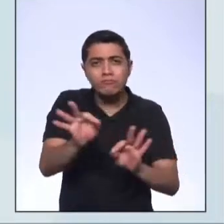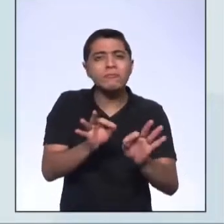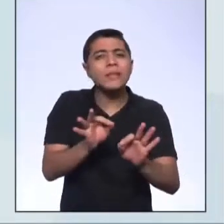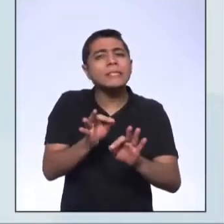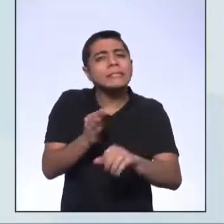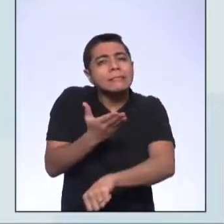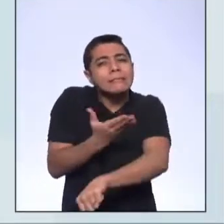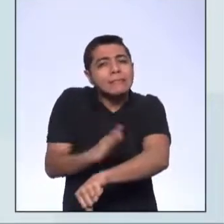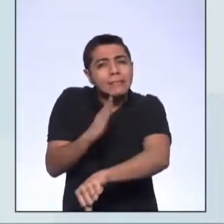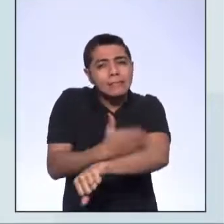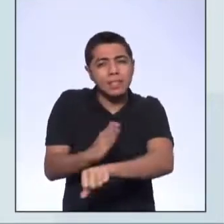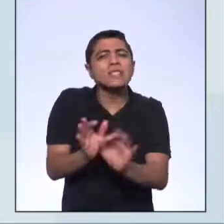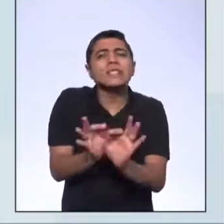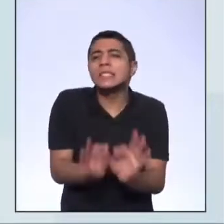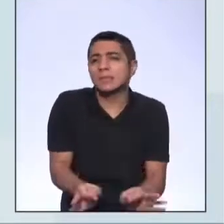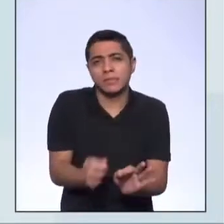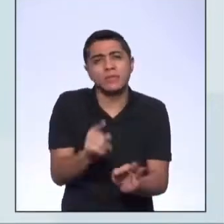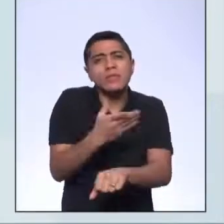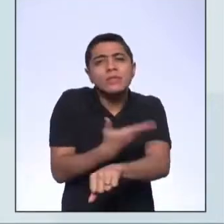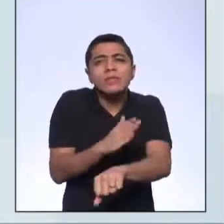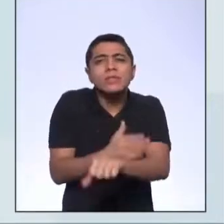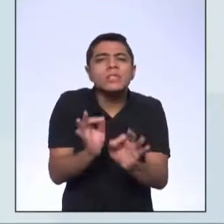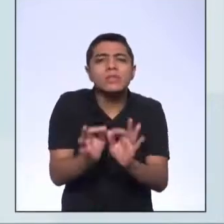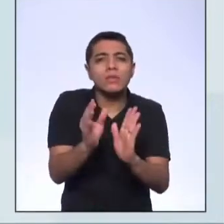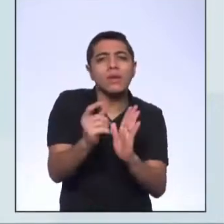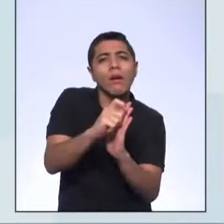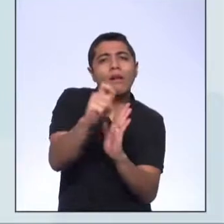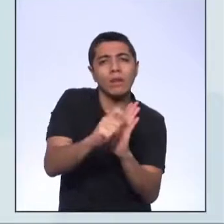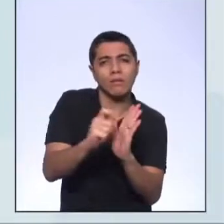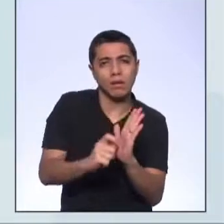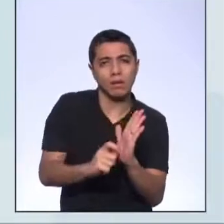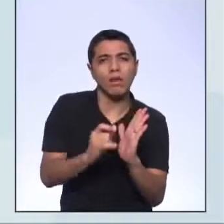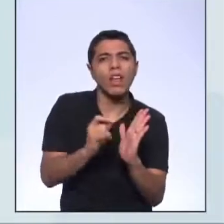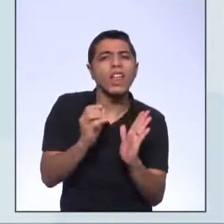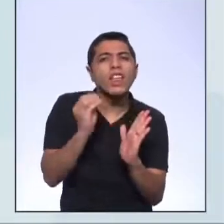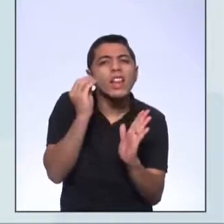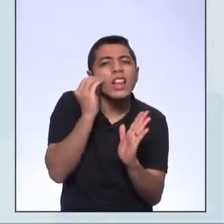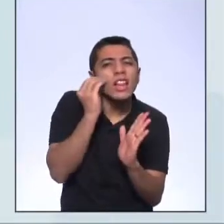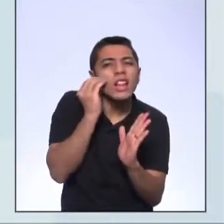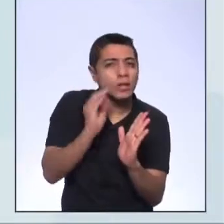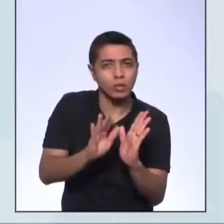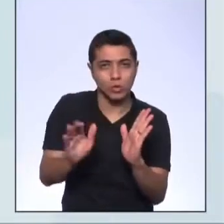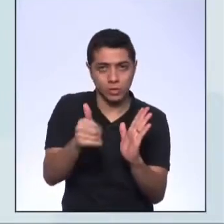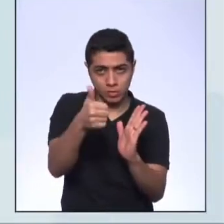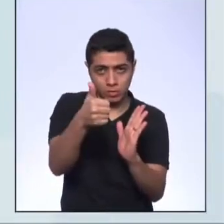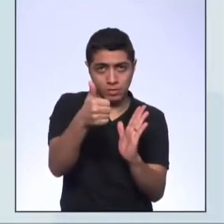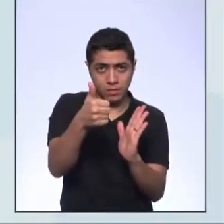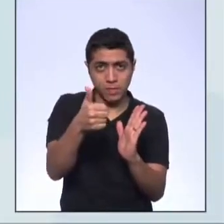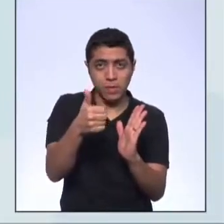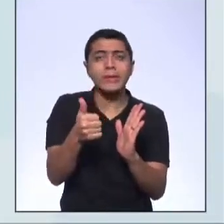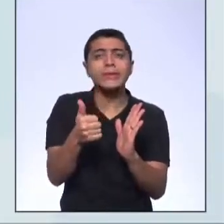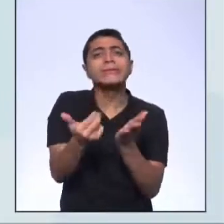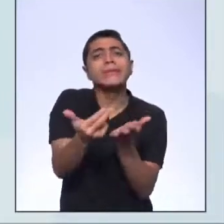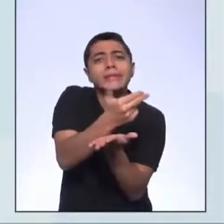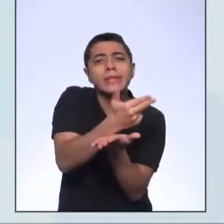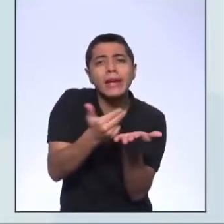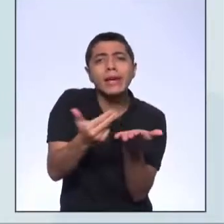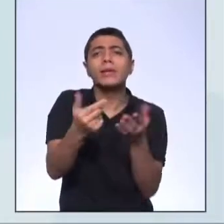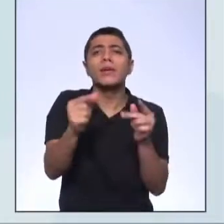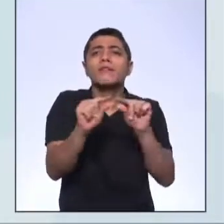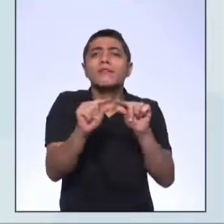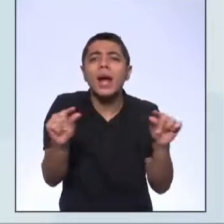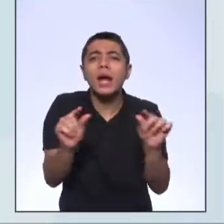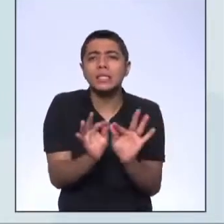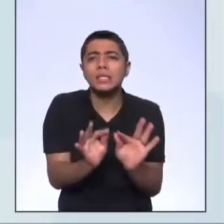caderno podemos usar desenhos né frases escritas enfim como vocês realizaria um projeto de um festival de dança